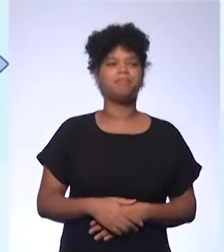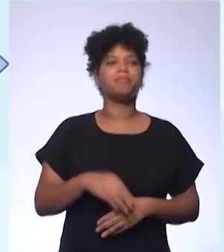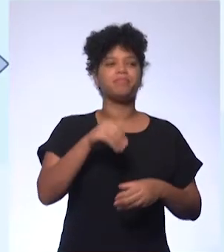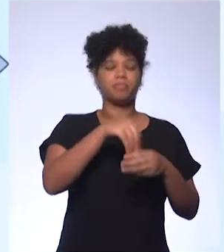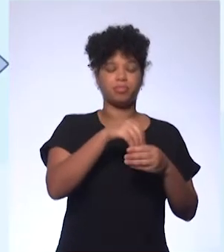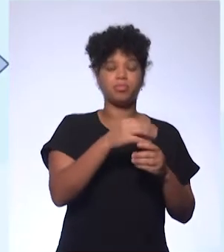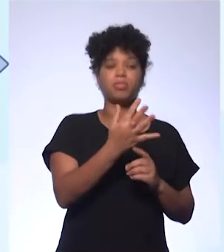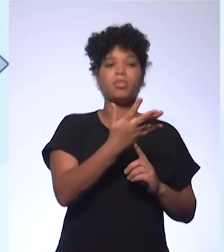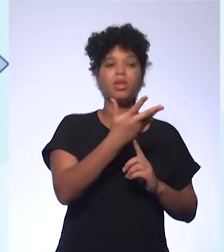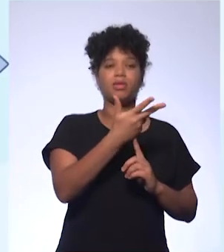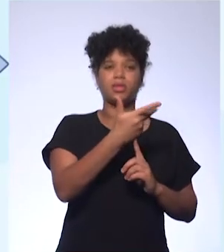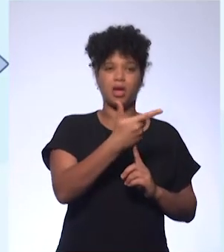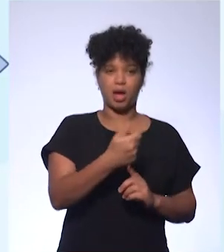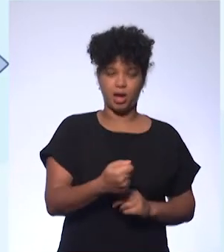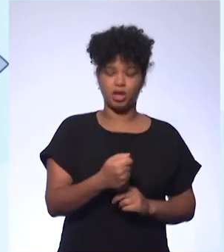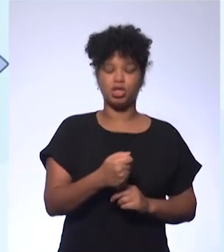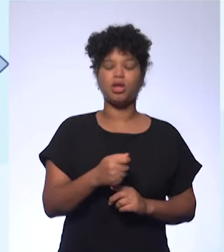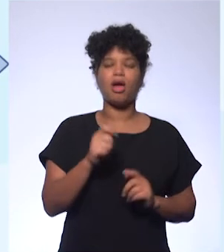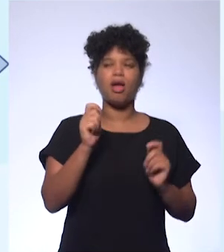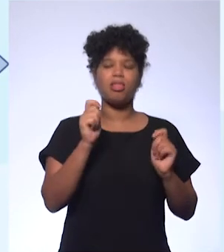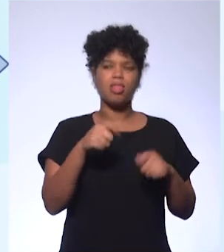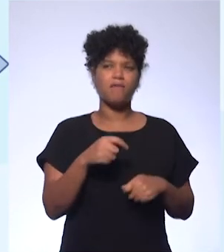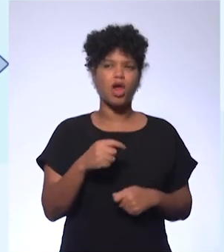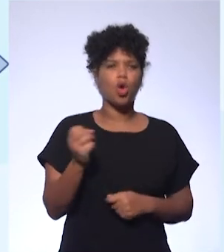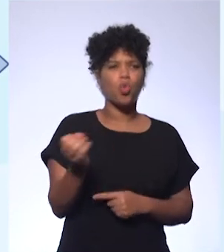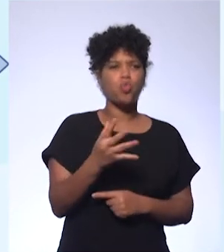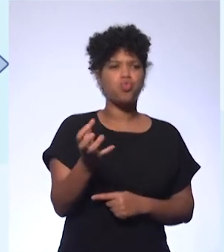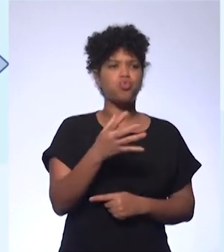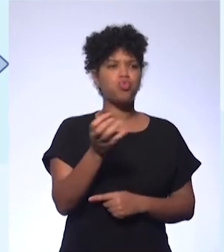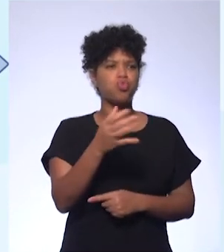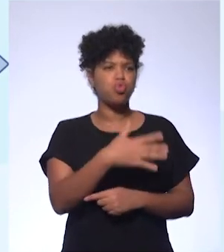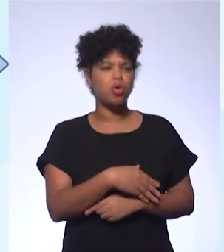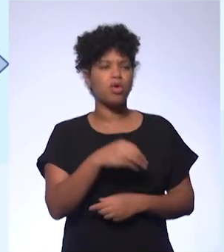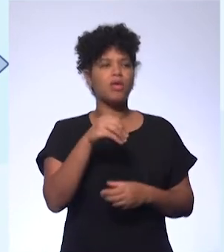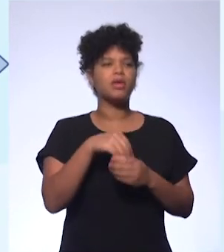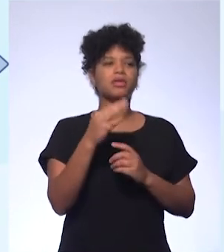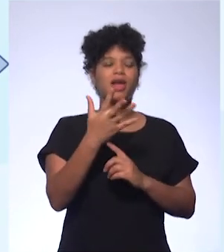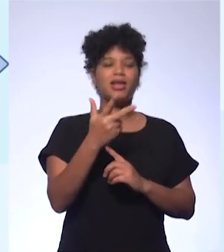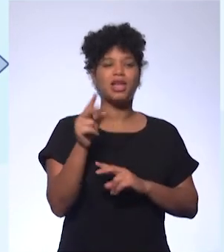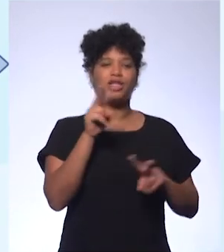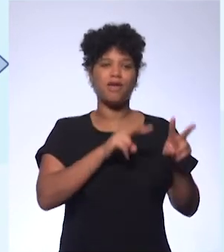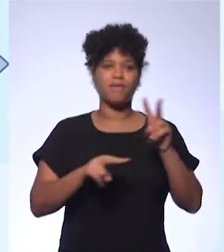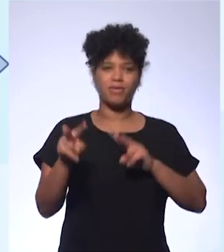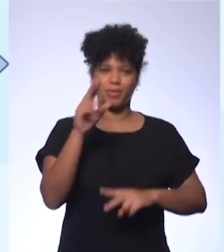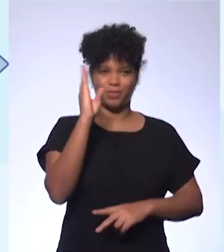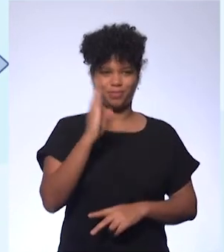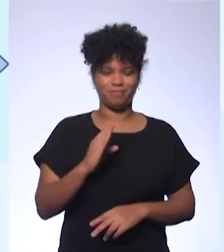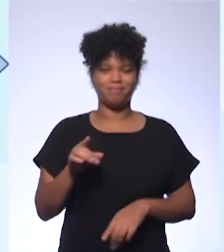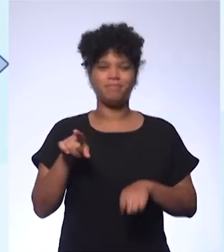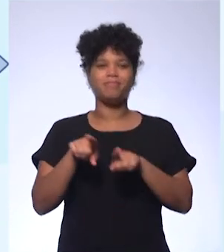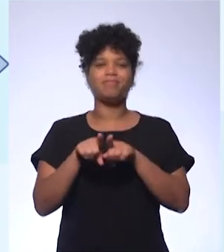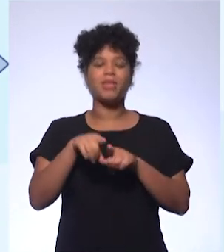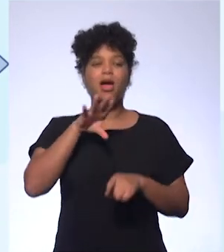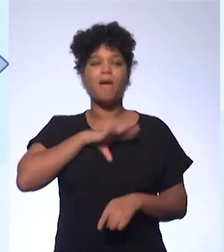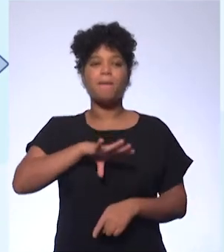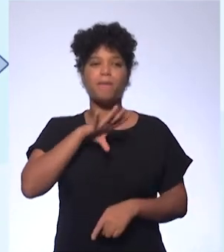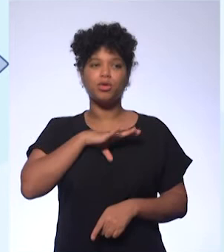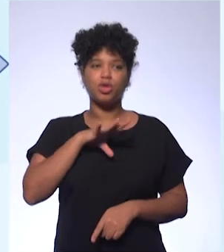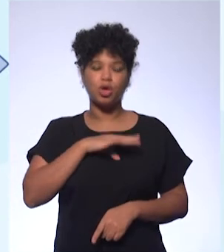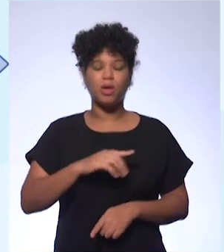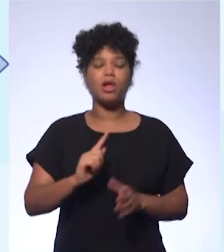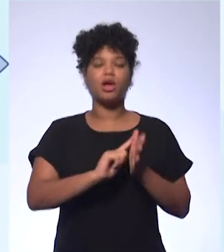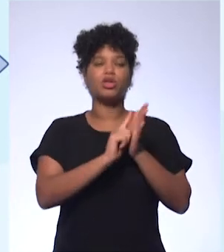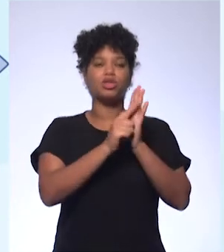nós falaremos um pouquinho sobre o modernismo nas artes visuais brasileiras. Na área de língua portuguesa, gênero textual,